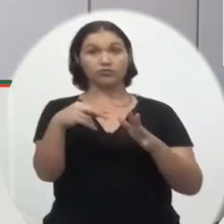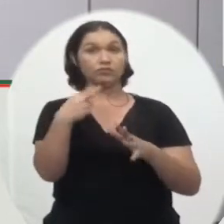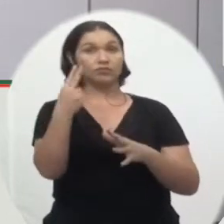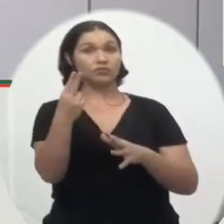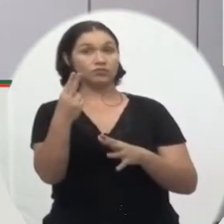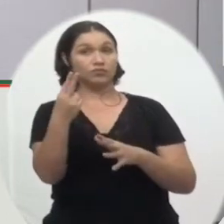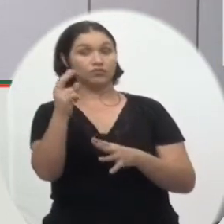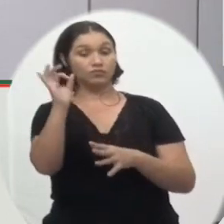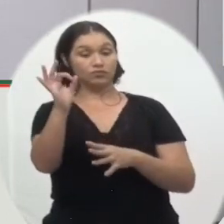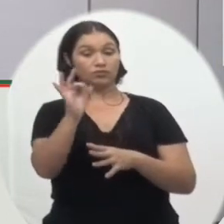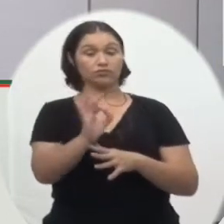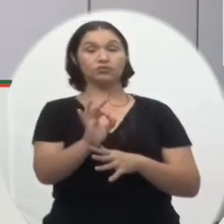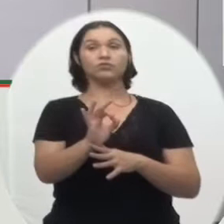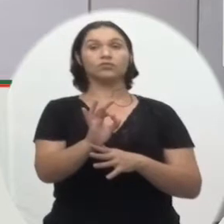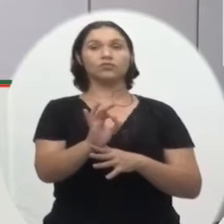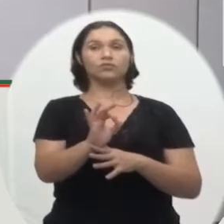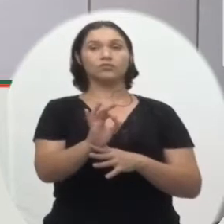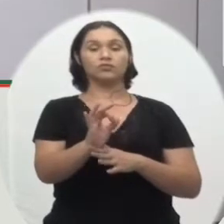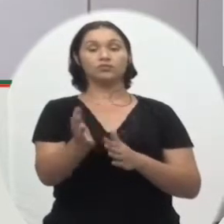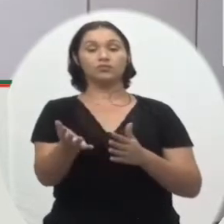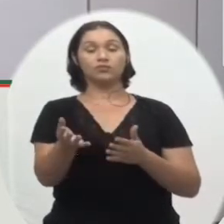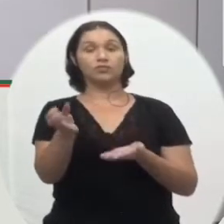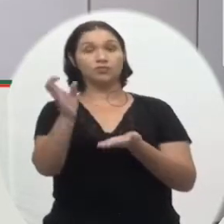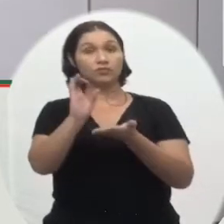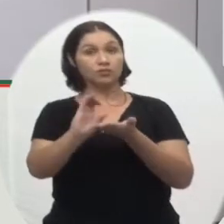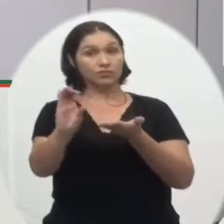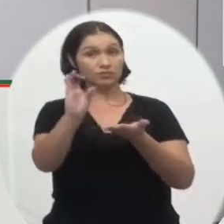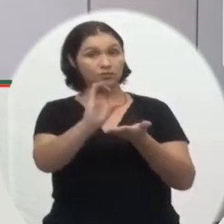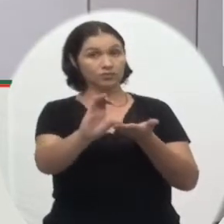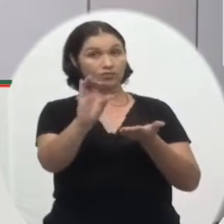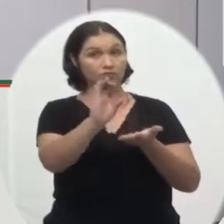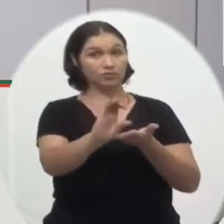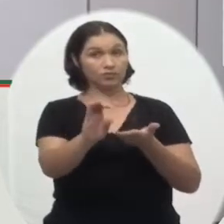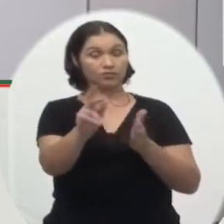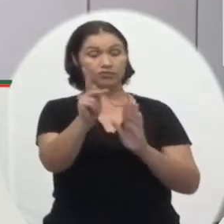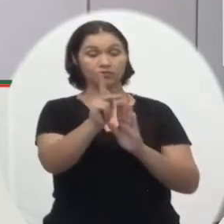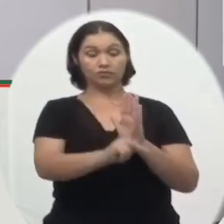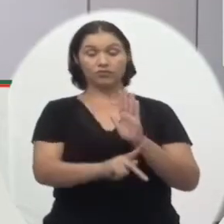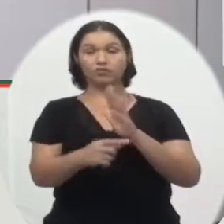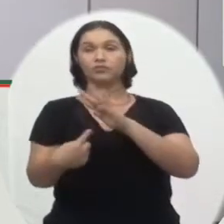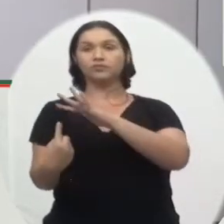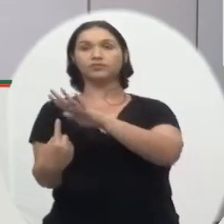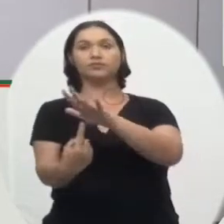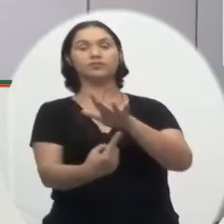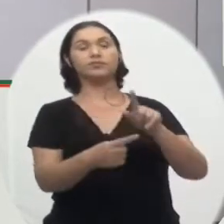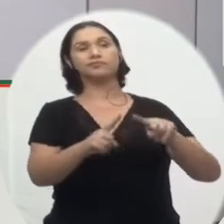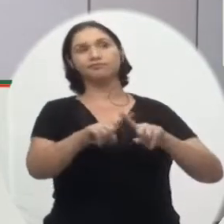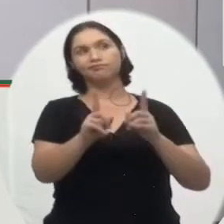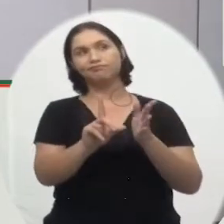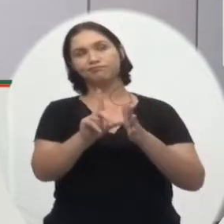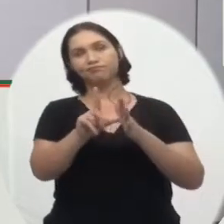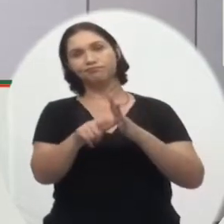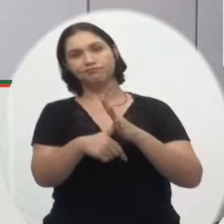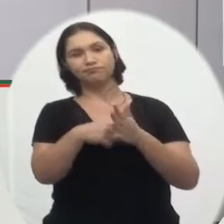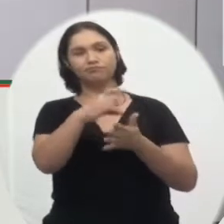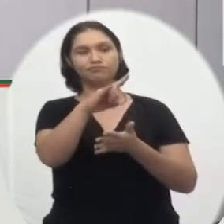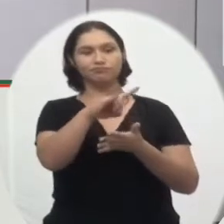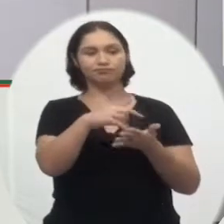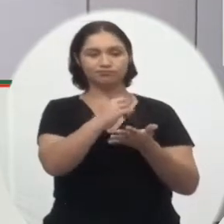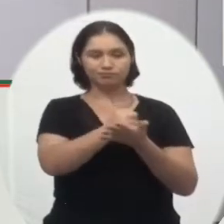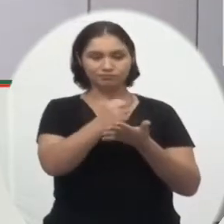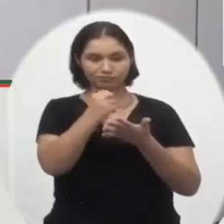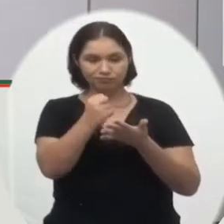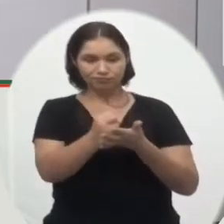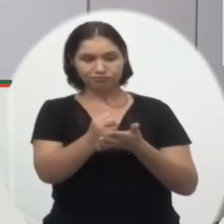para projetos ambientais. Infelizmente, depois que esse contrato foi assinado novamente, o